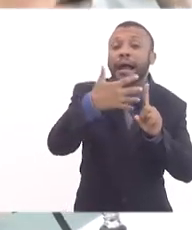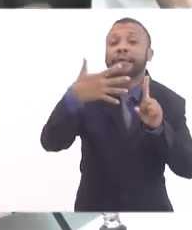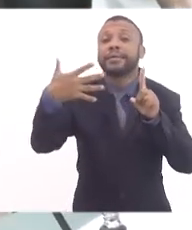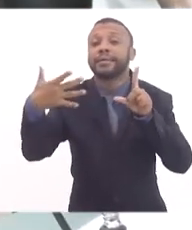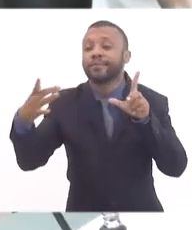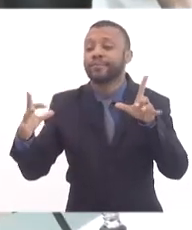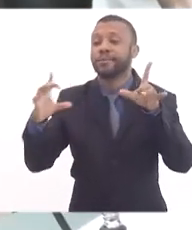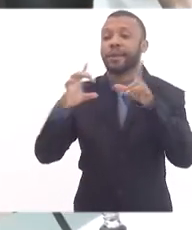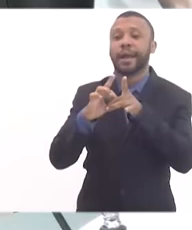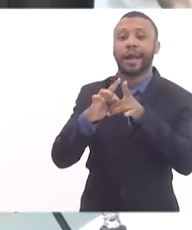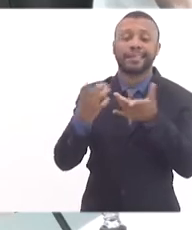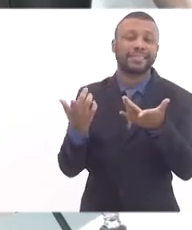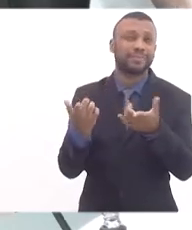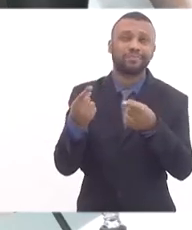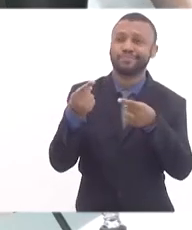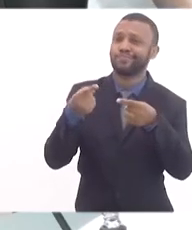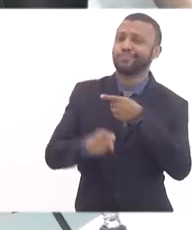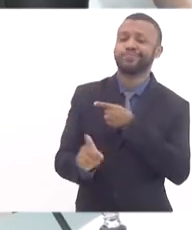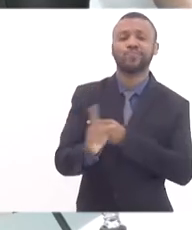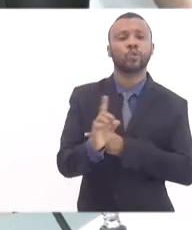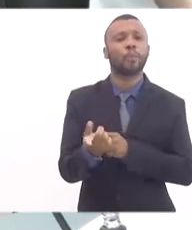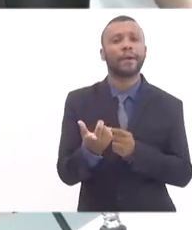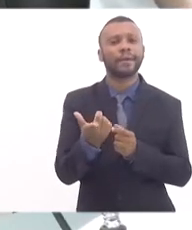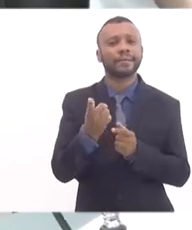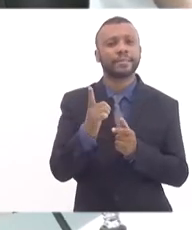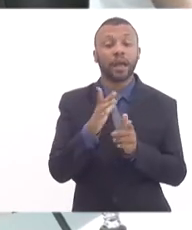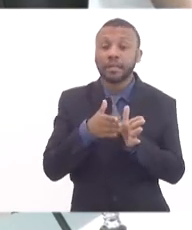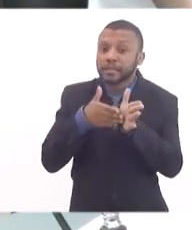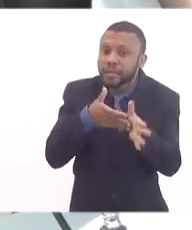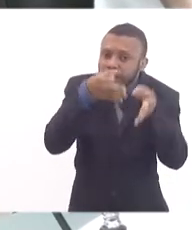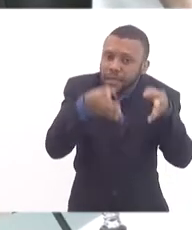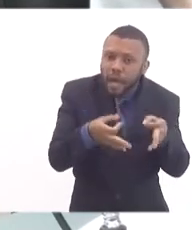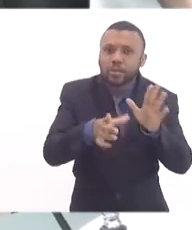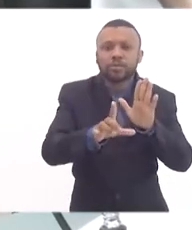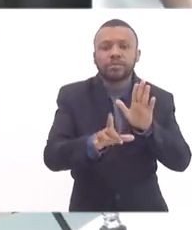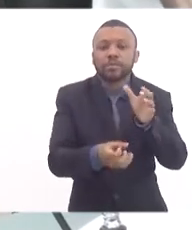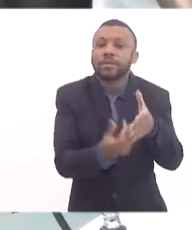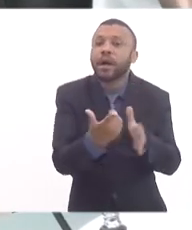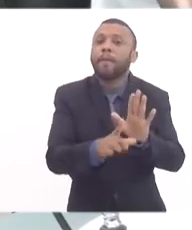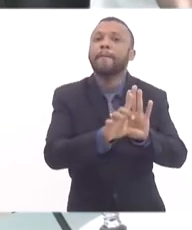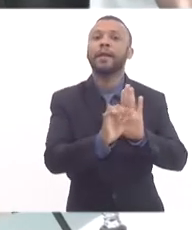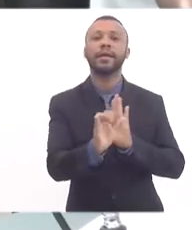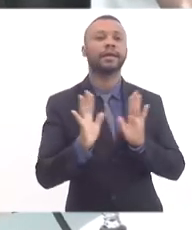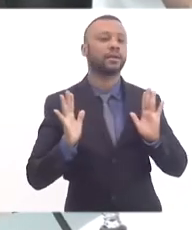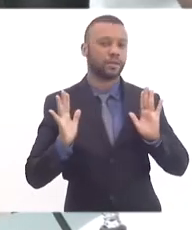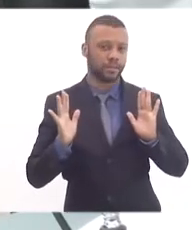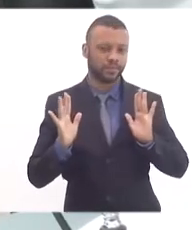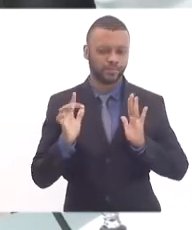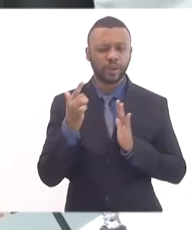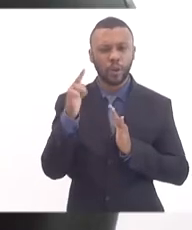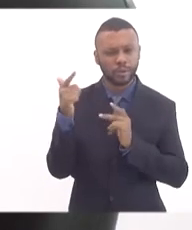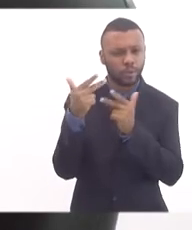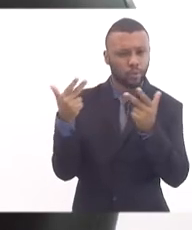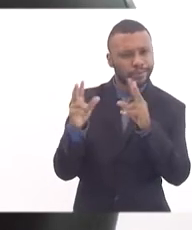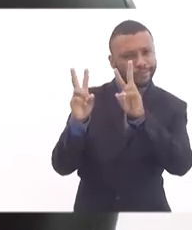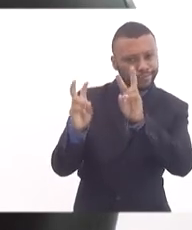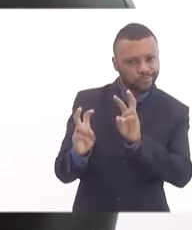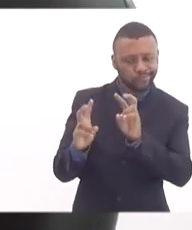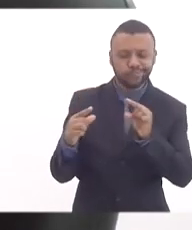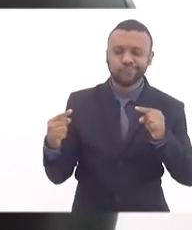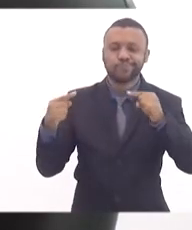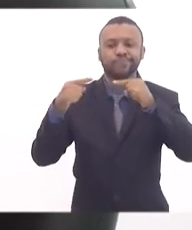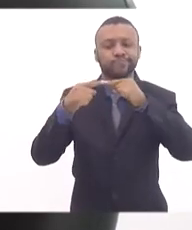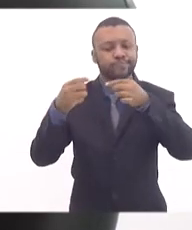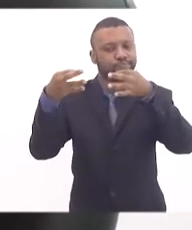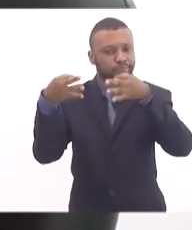essa disciplina no meu entendimento de uma lei quanto a outra questão que se levanta absolutamente